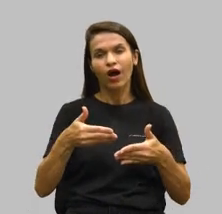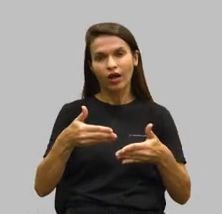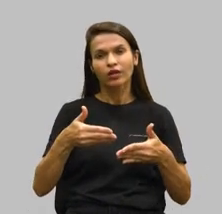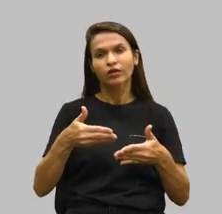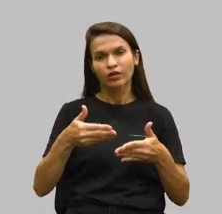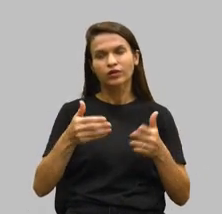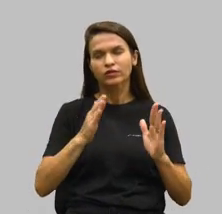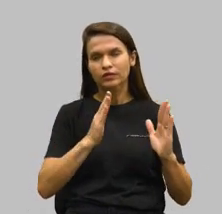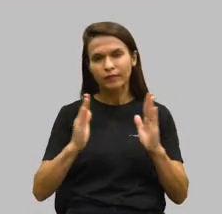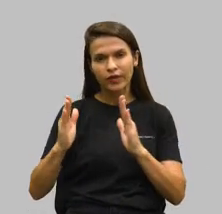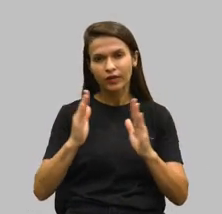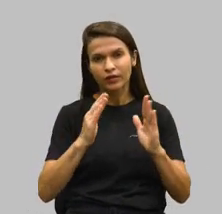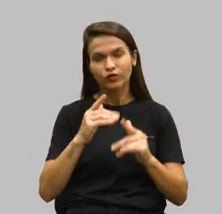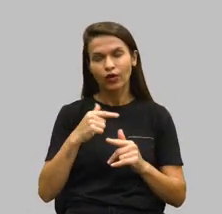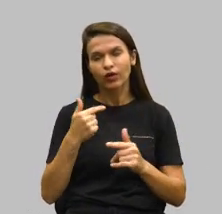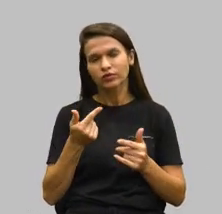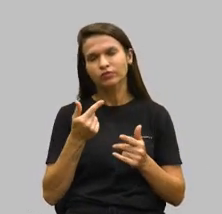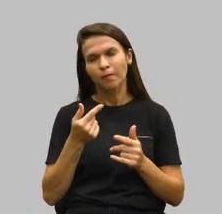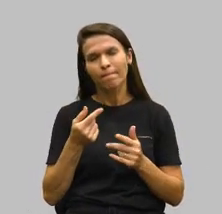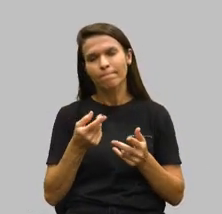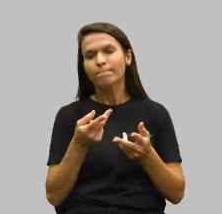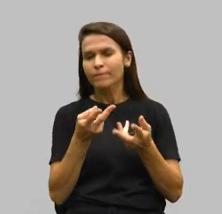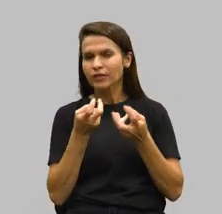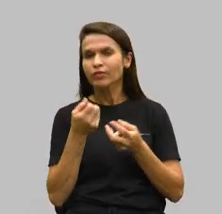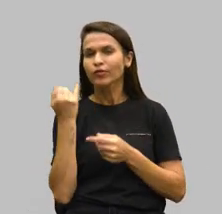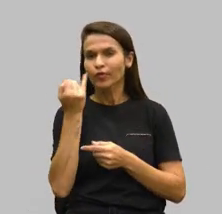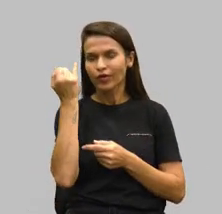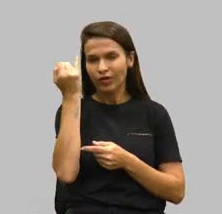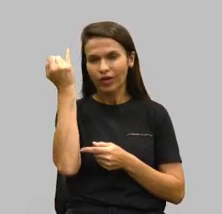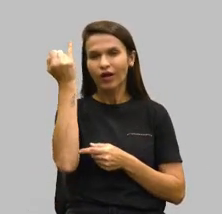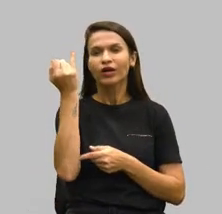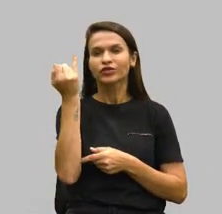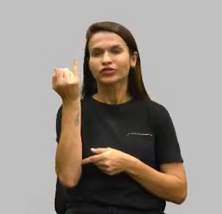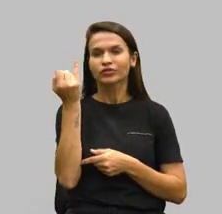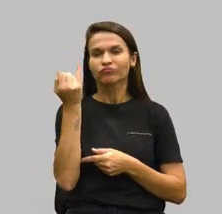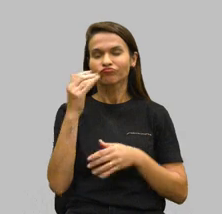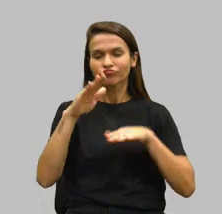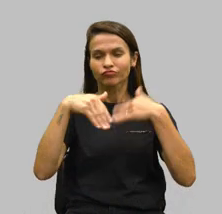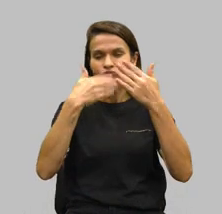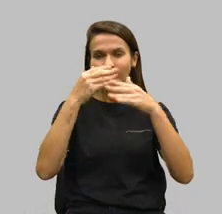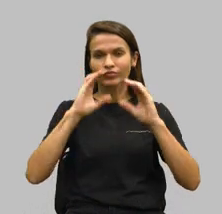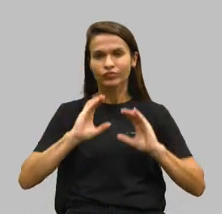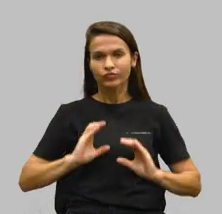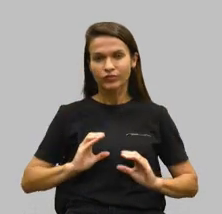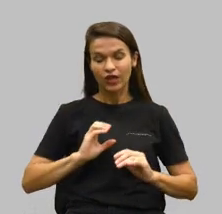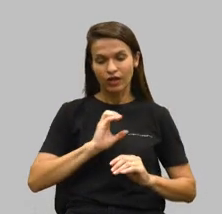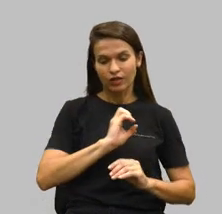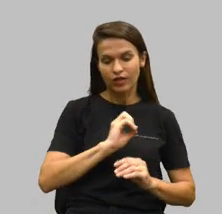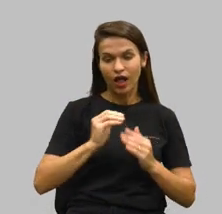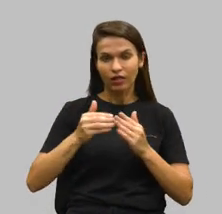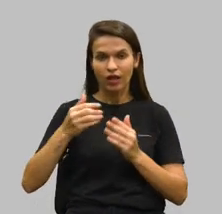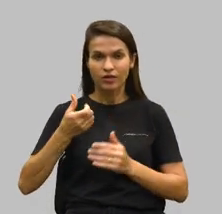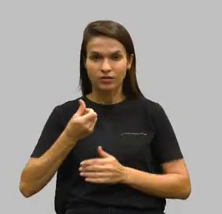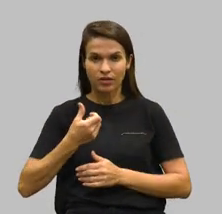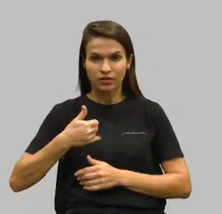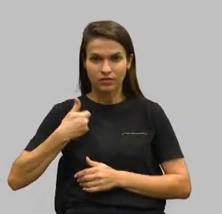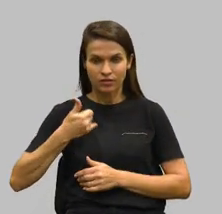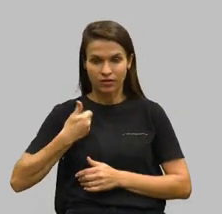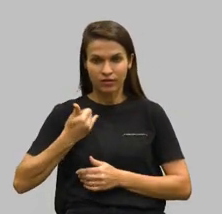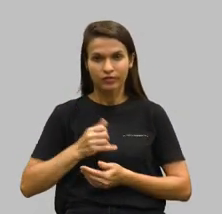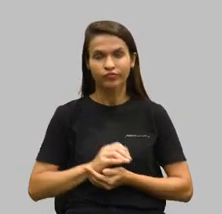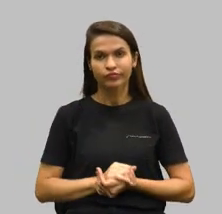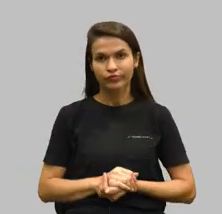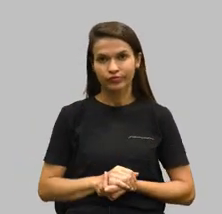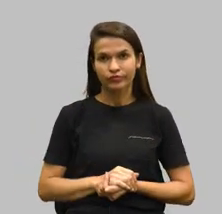período que nós consideramos tão importante na formação da Cidadania que abrange de zer a 6 anos de vida e